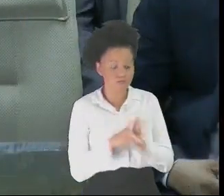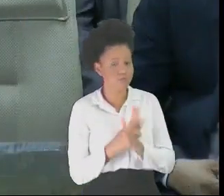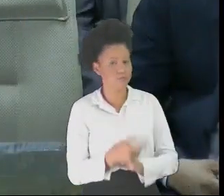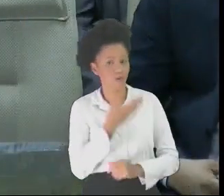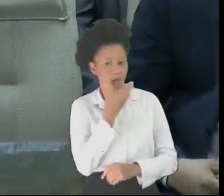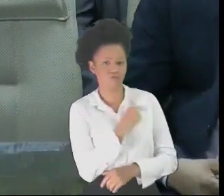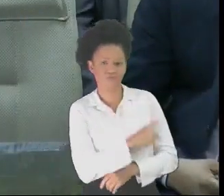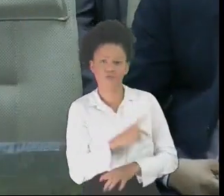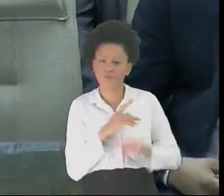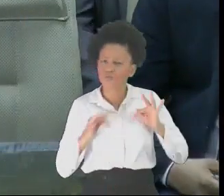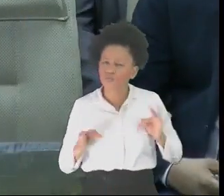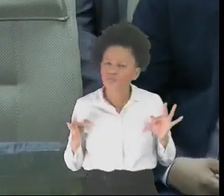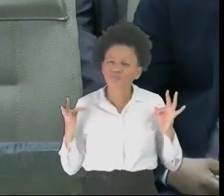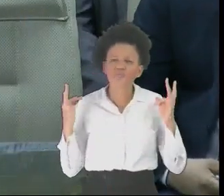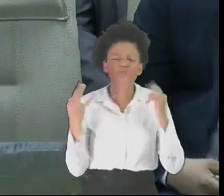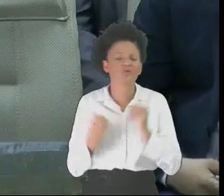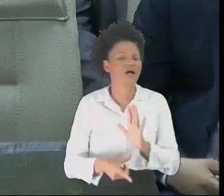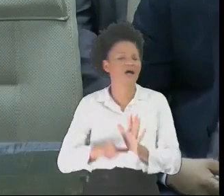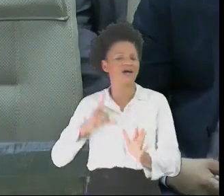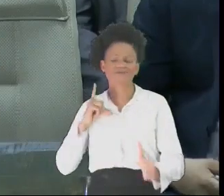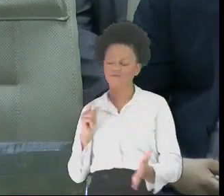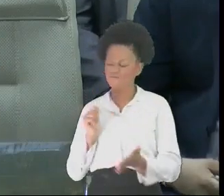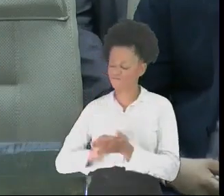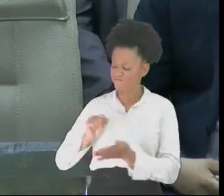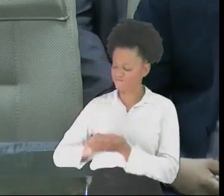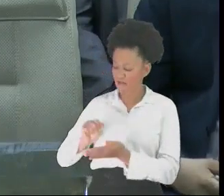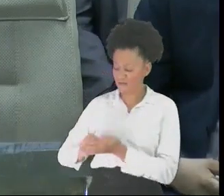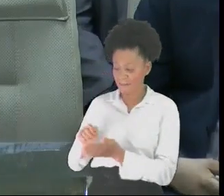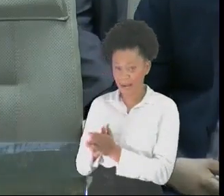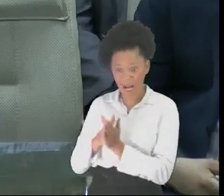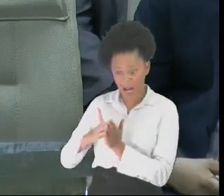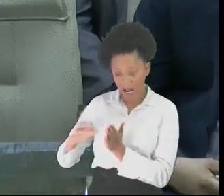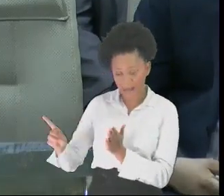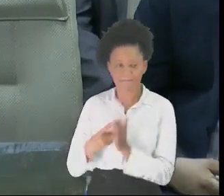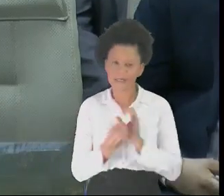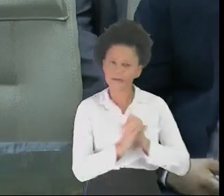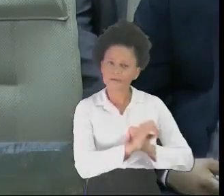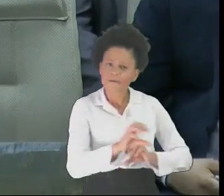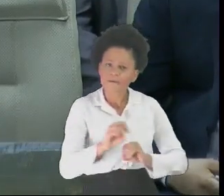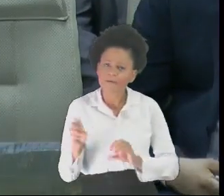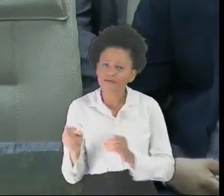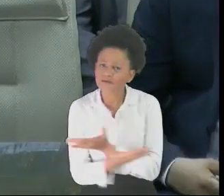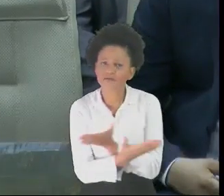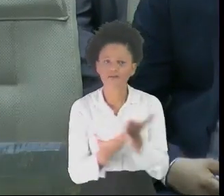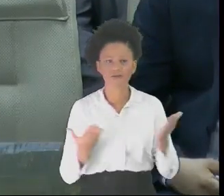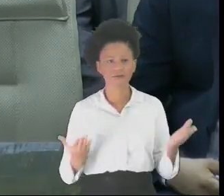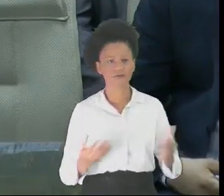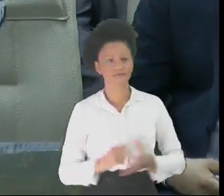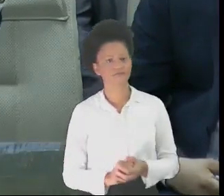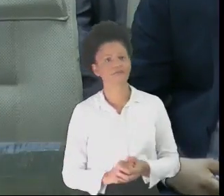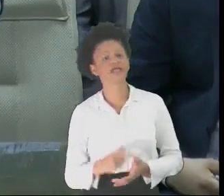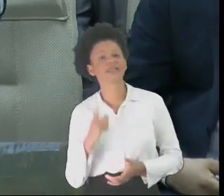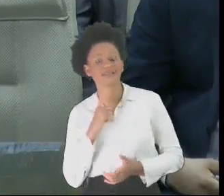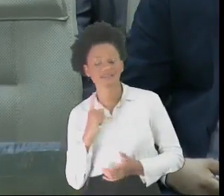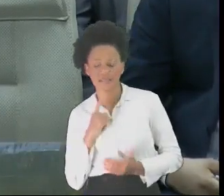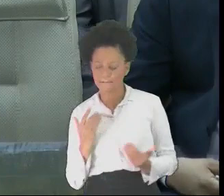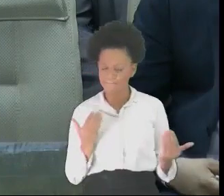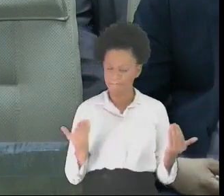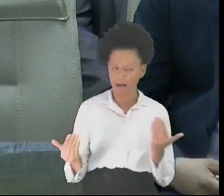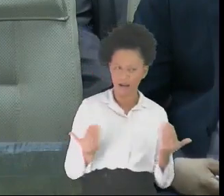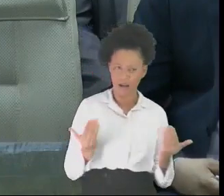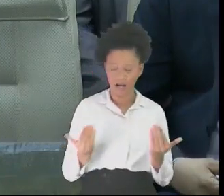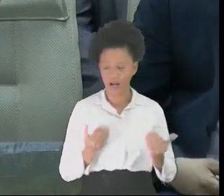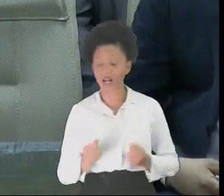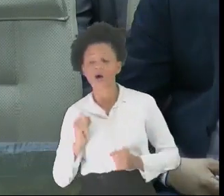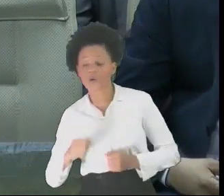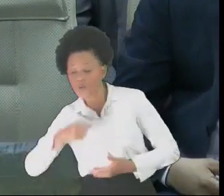diz que tudo quanto dantes foi escrito, para o nosso ensino foi escrito. Há um paralelo entre o Antigo